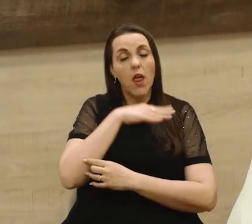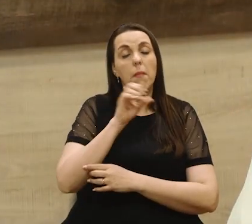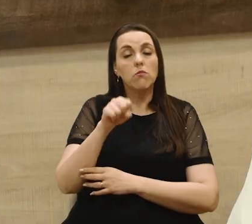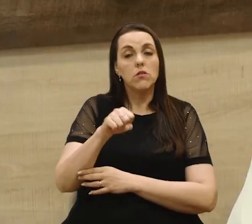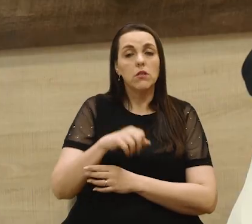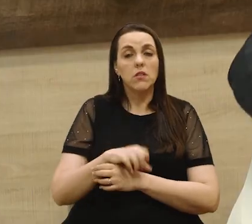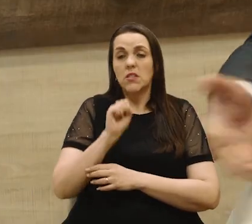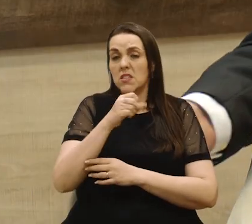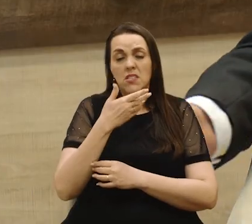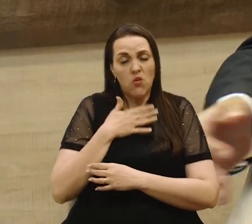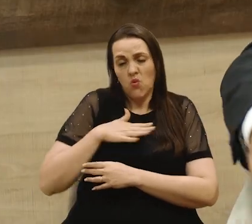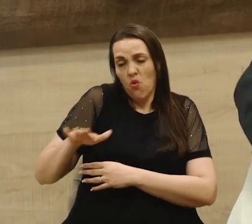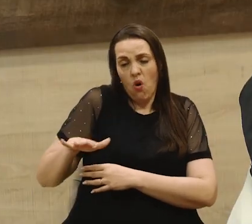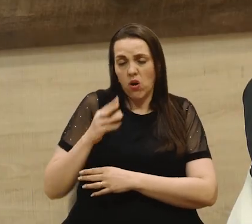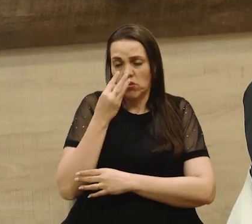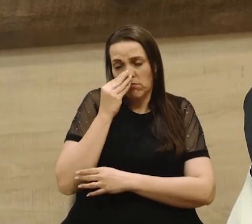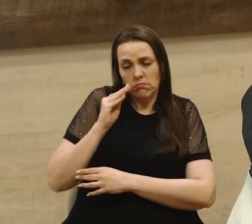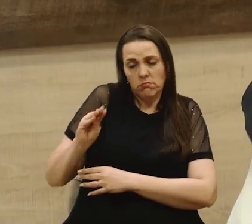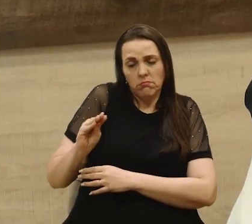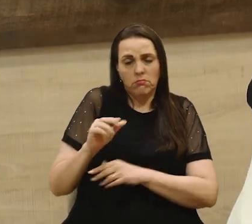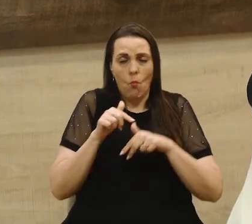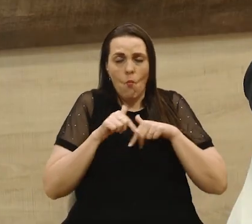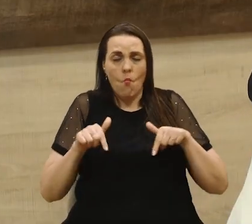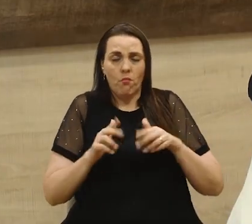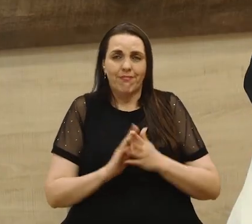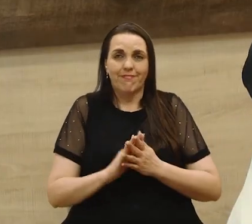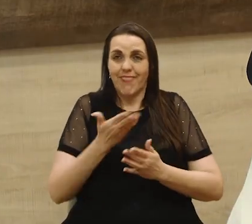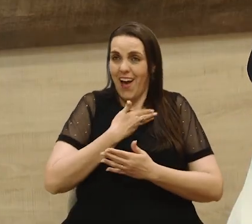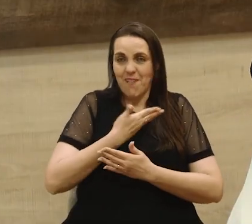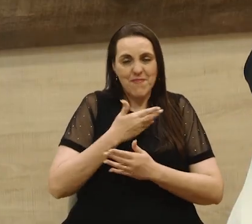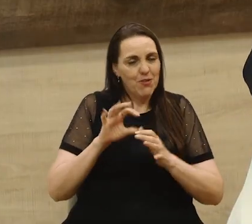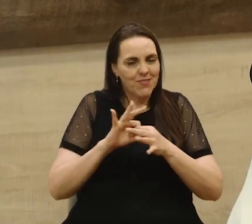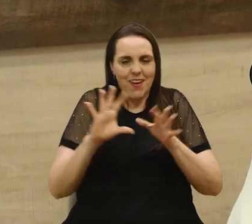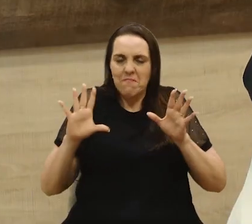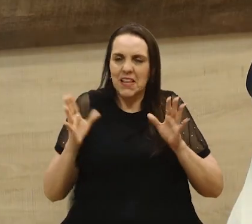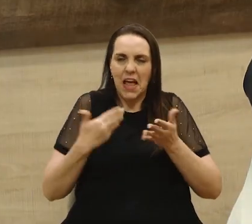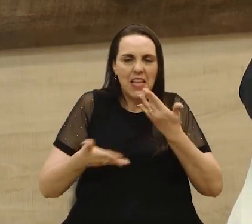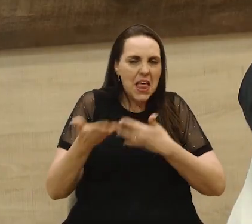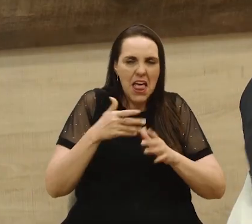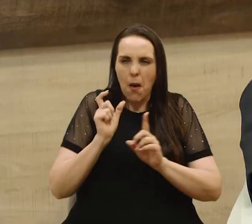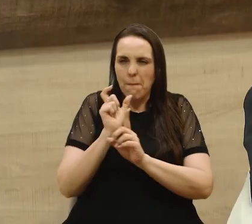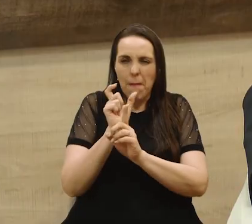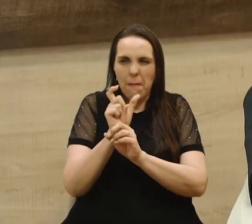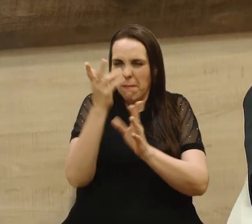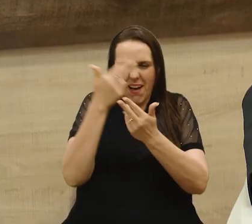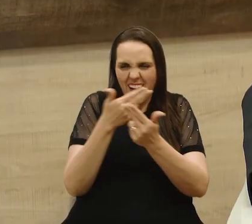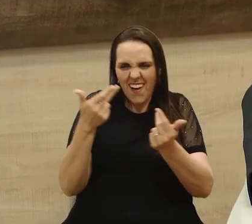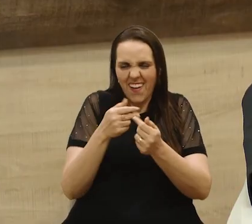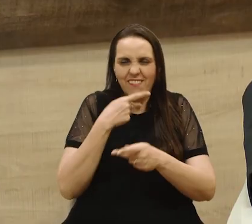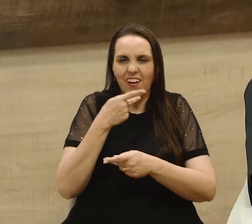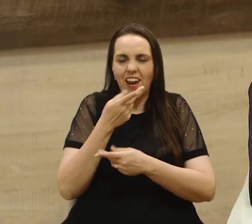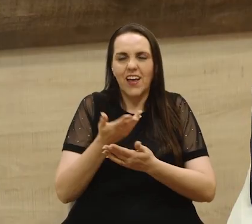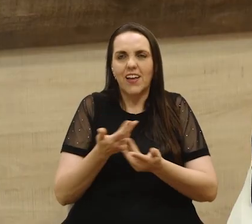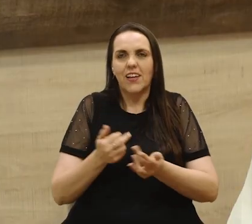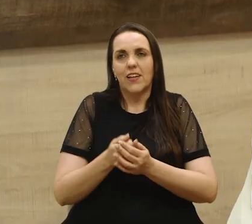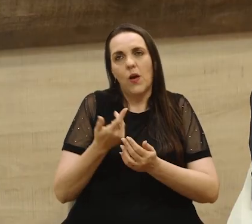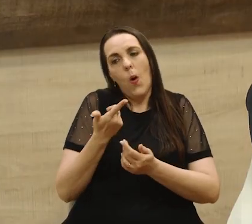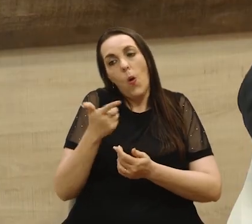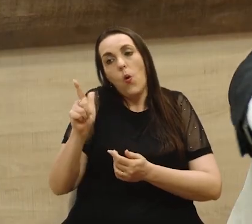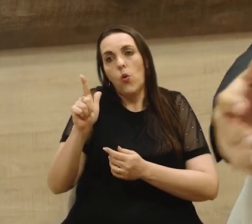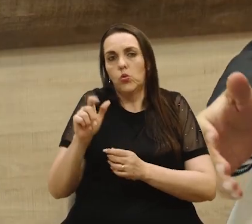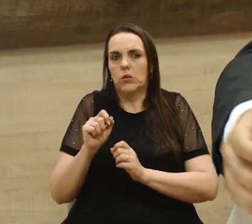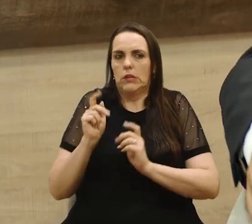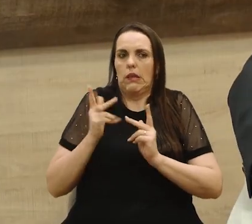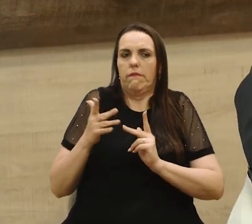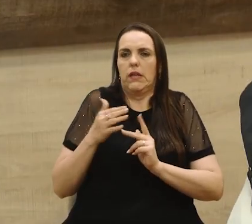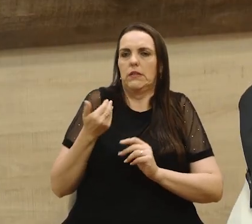eu falo mal, e se eu não gosto, eu sou indiferente, ponto. Então, com os amigos, tu tem essa liberdade de falar algumas coisas que